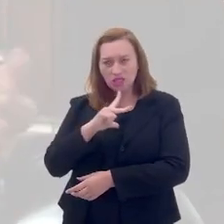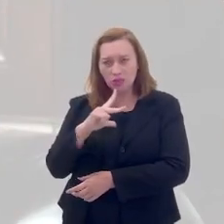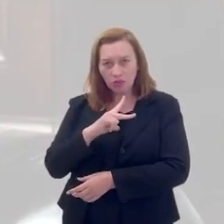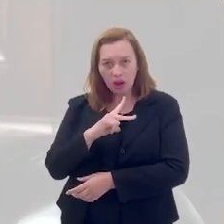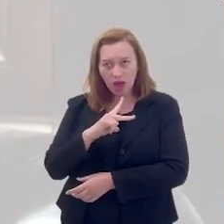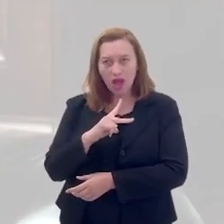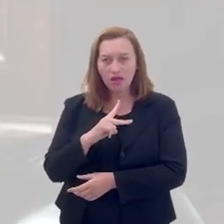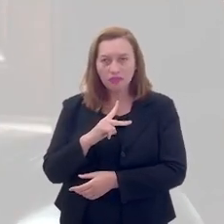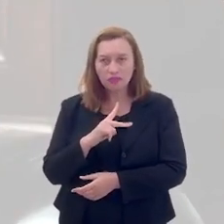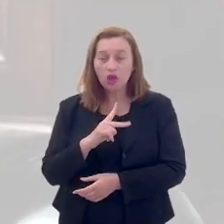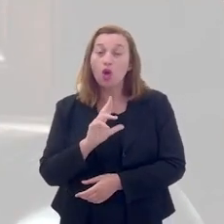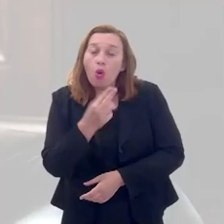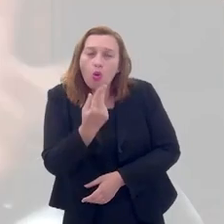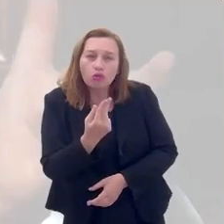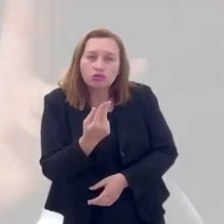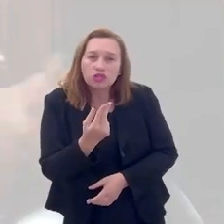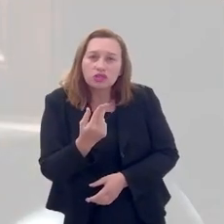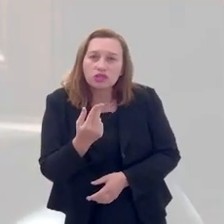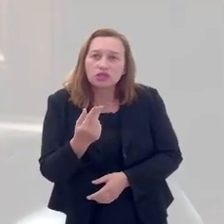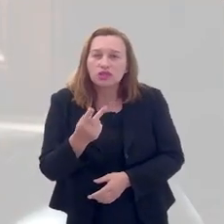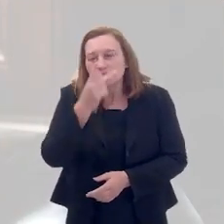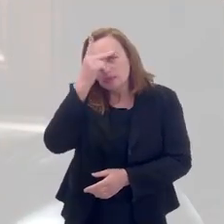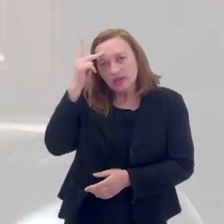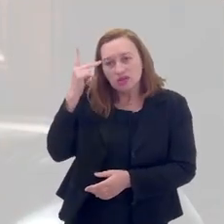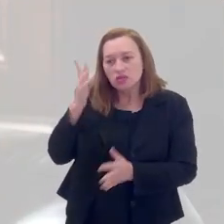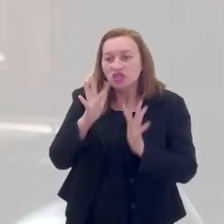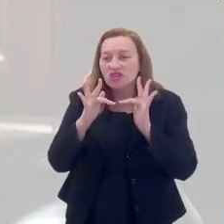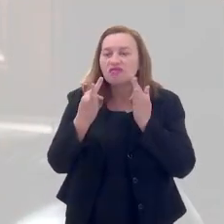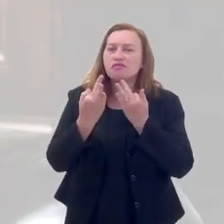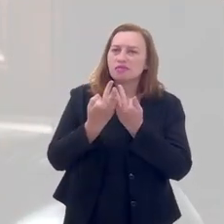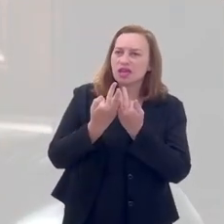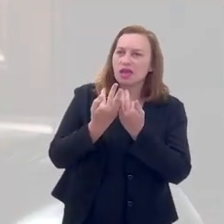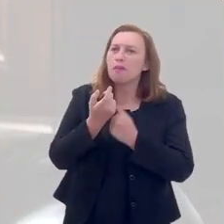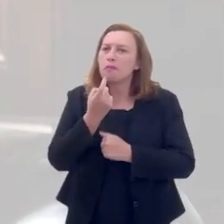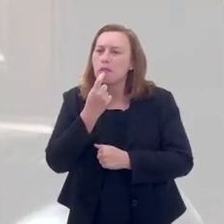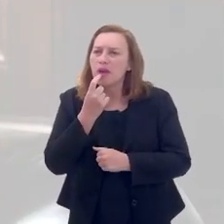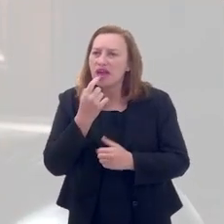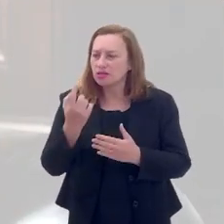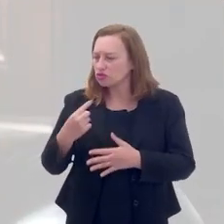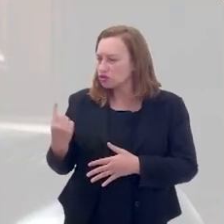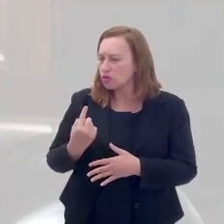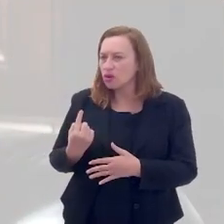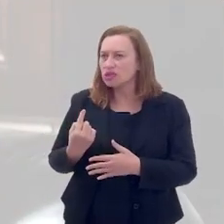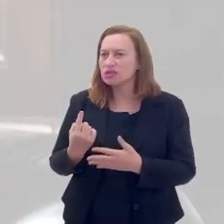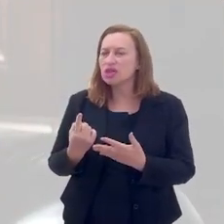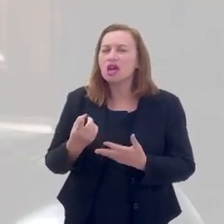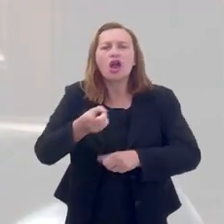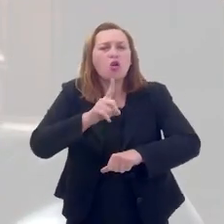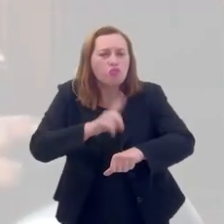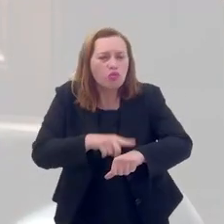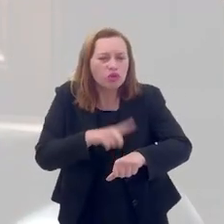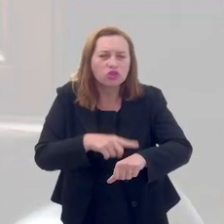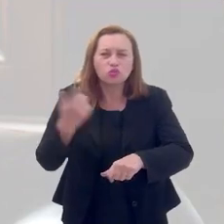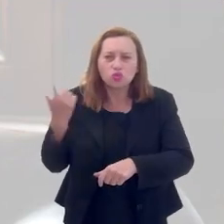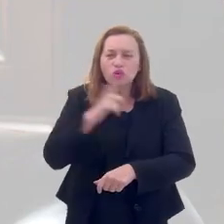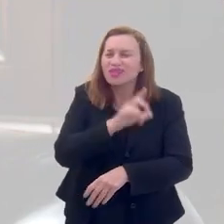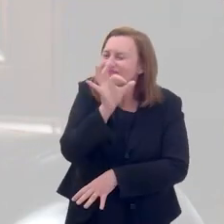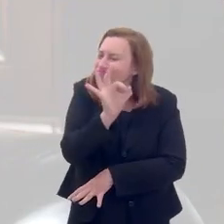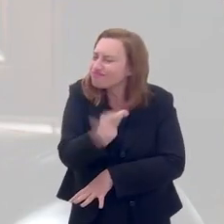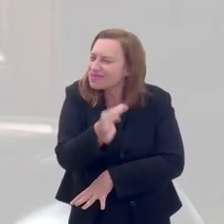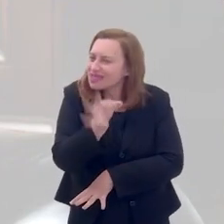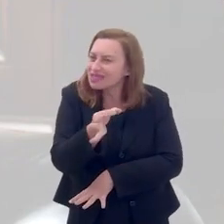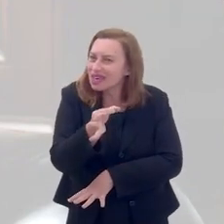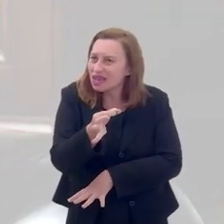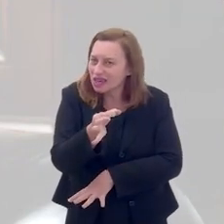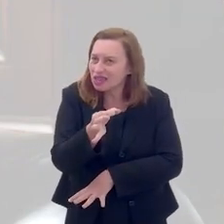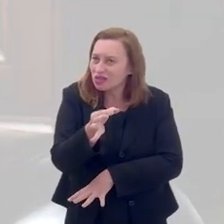na sua humanidade ou de alguém muito próximo de cada um de nós né então é um momento onde a gente consegue de fato